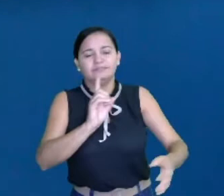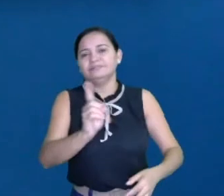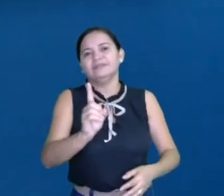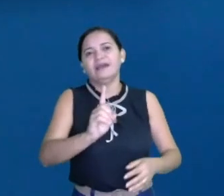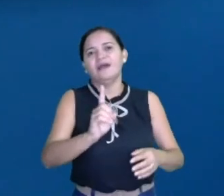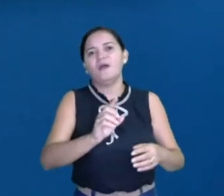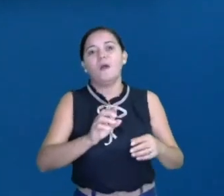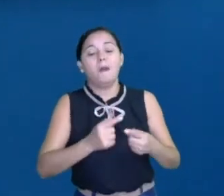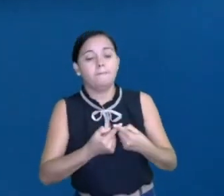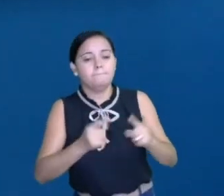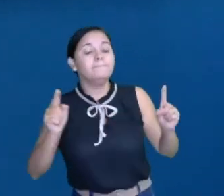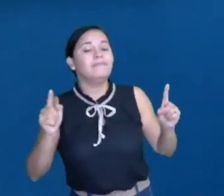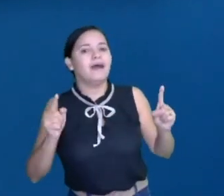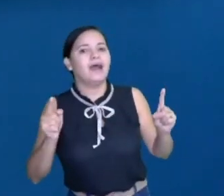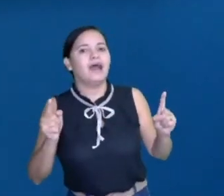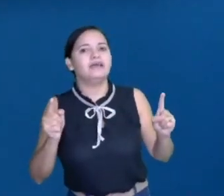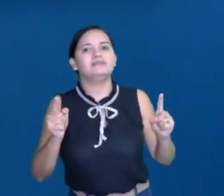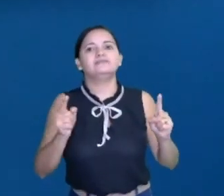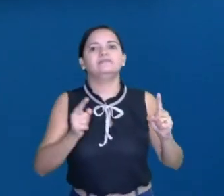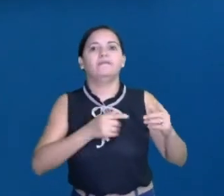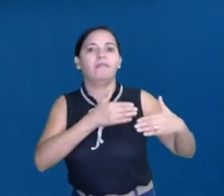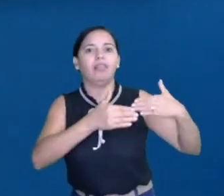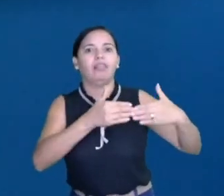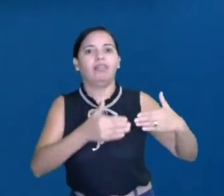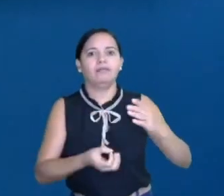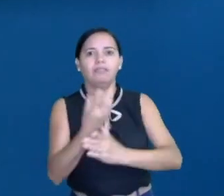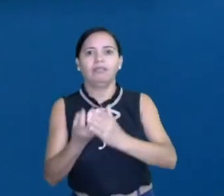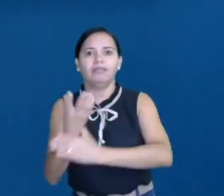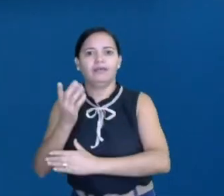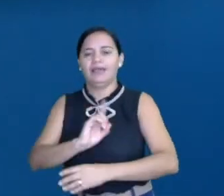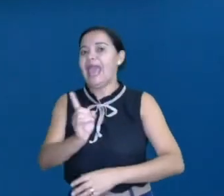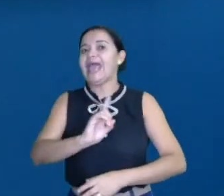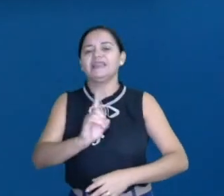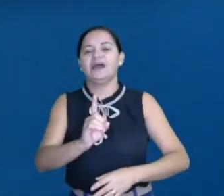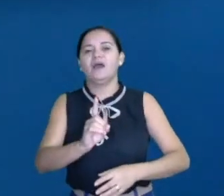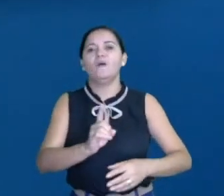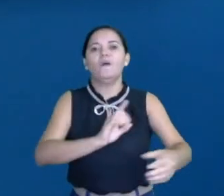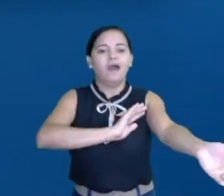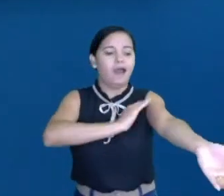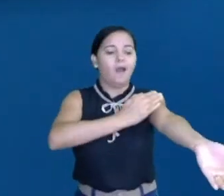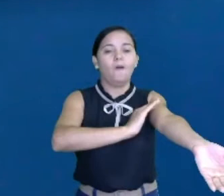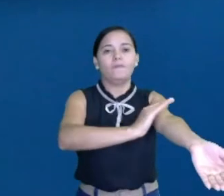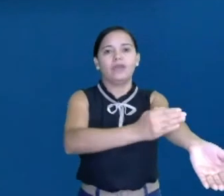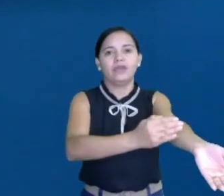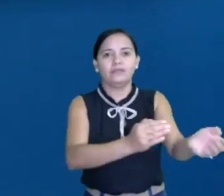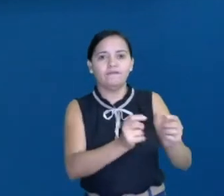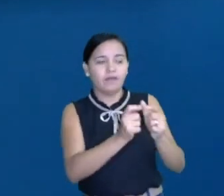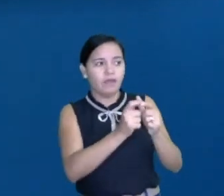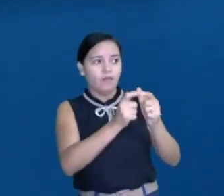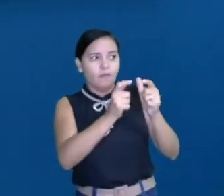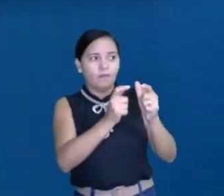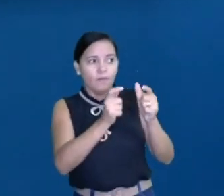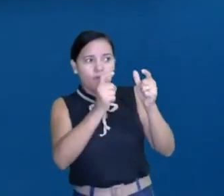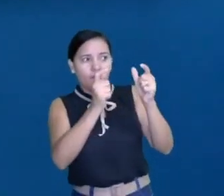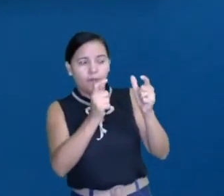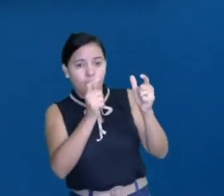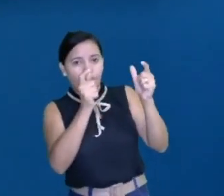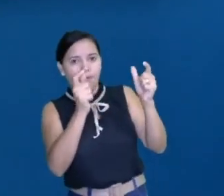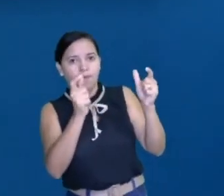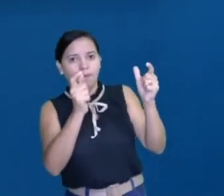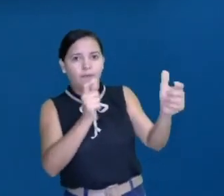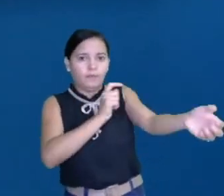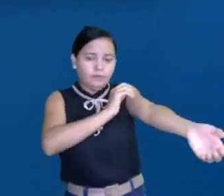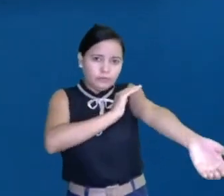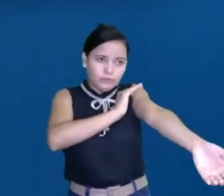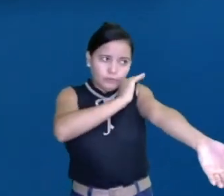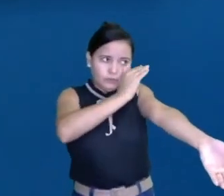quantidade de músculos até a morte. O que acontece com as células musculares é que elas aumentam de tamanho. Quando elas aumentam de